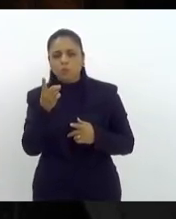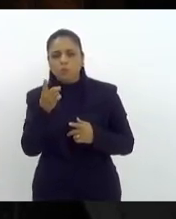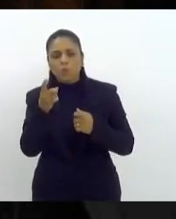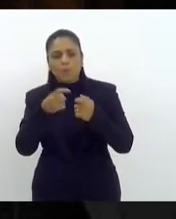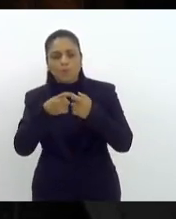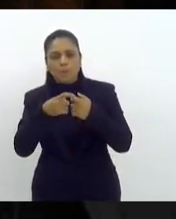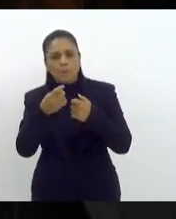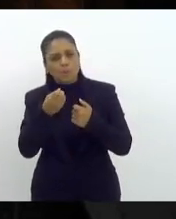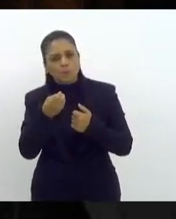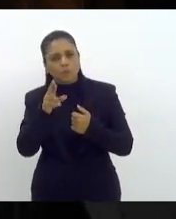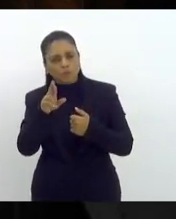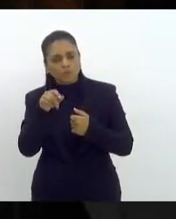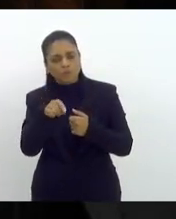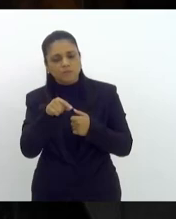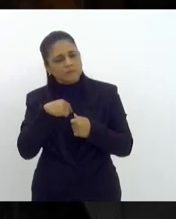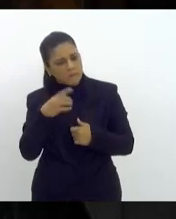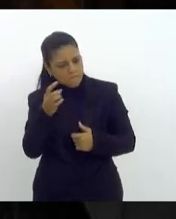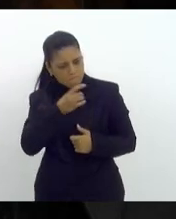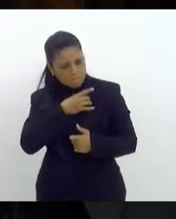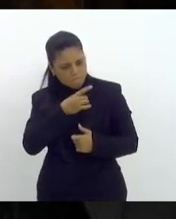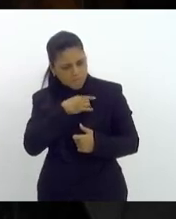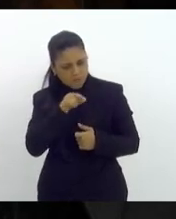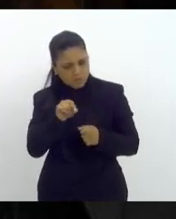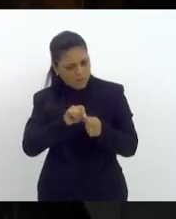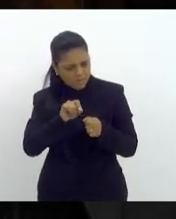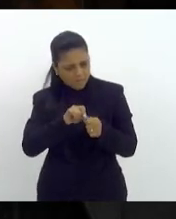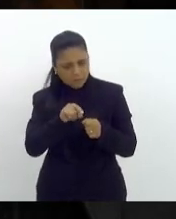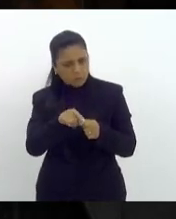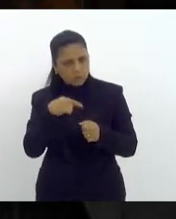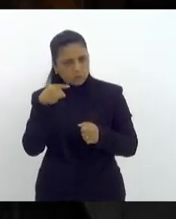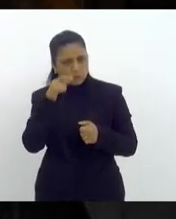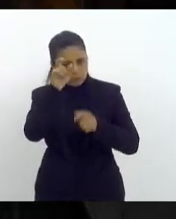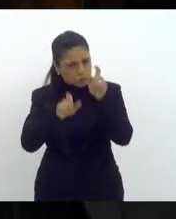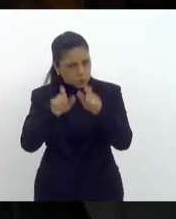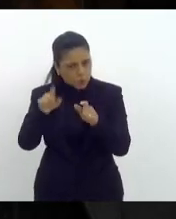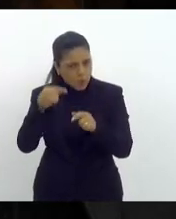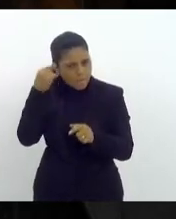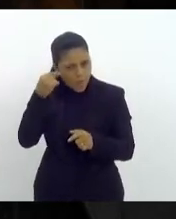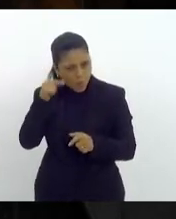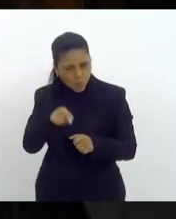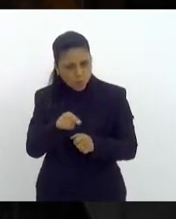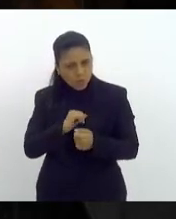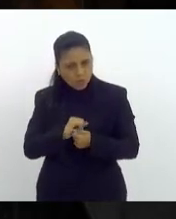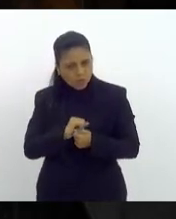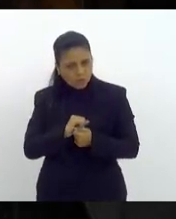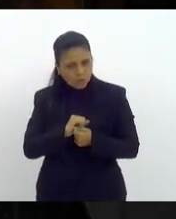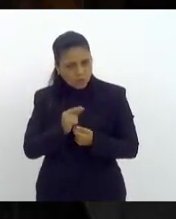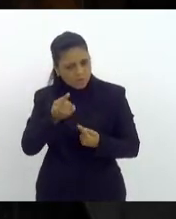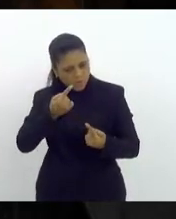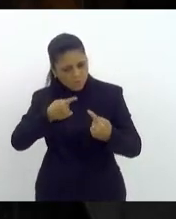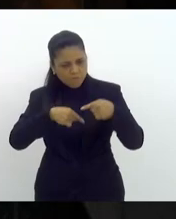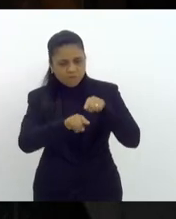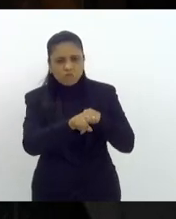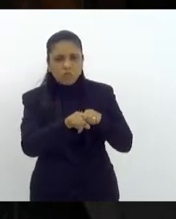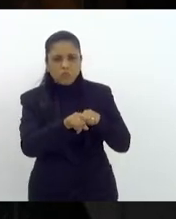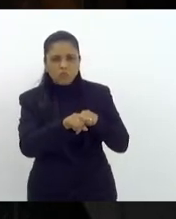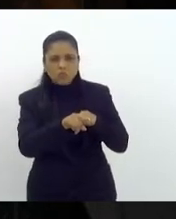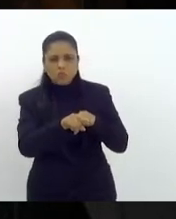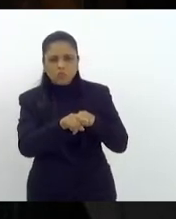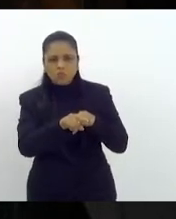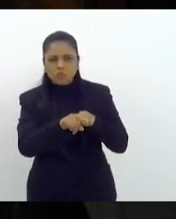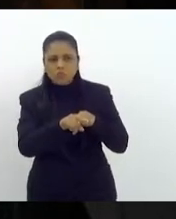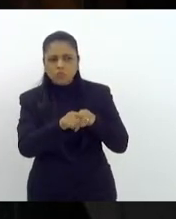medo que o que o senhor está fazendo com esses loucos possam virar contra o senhor